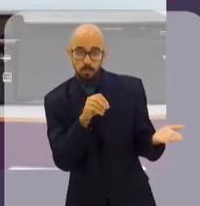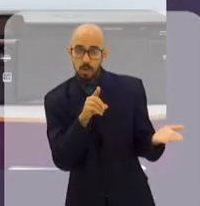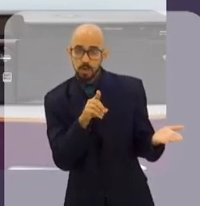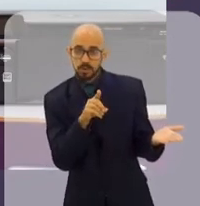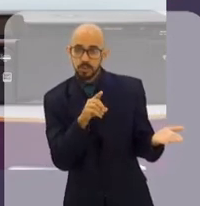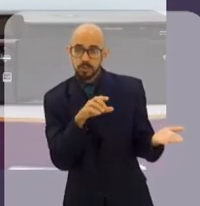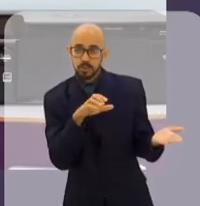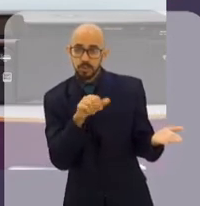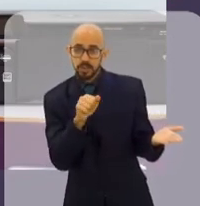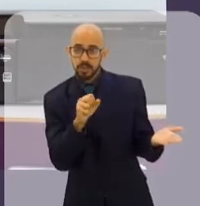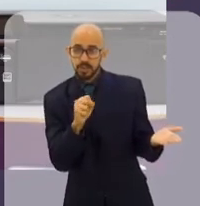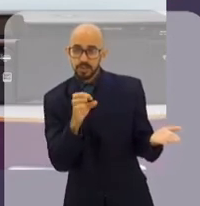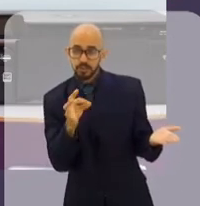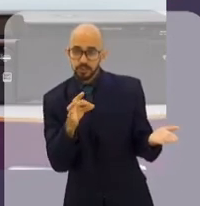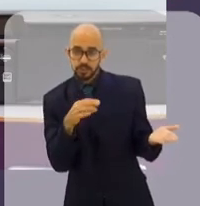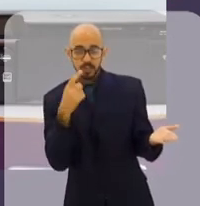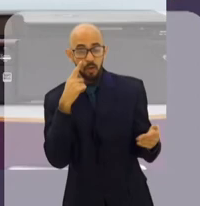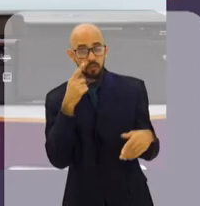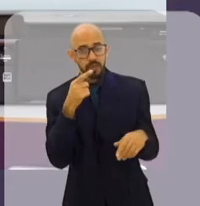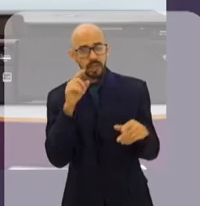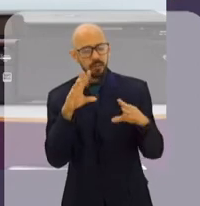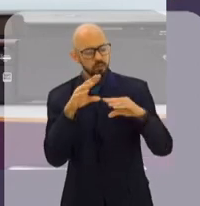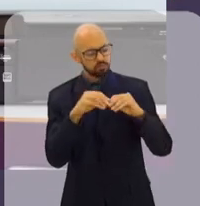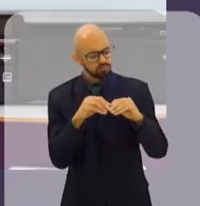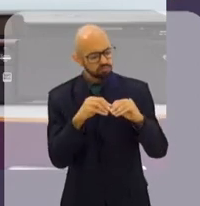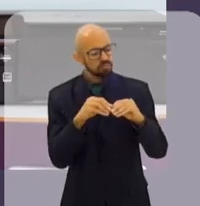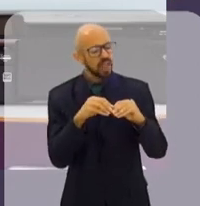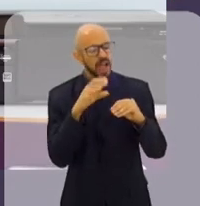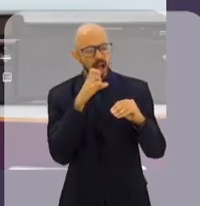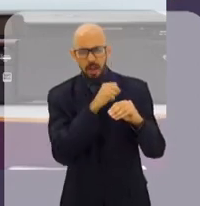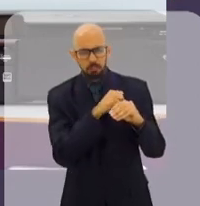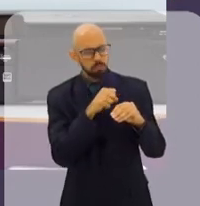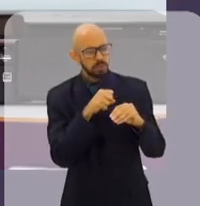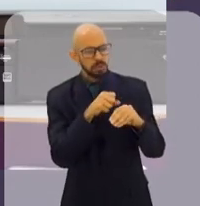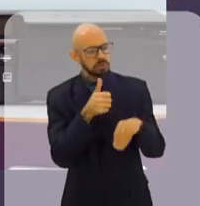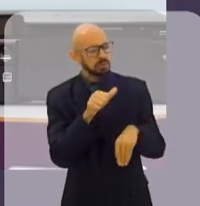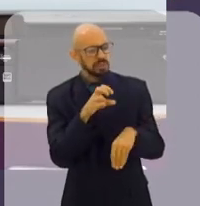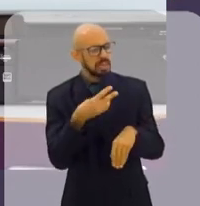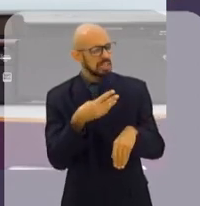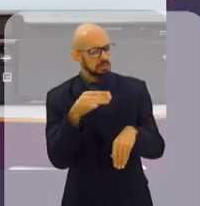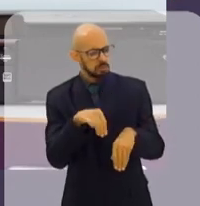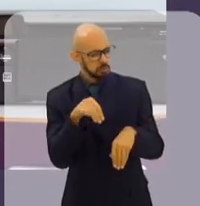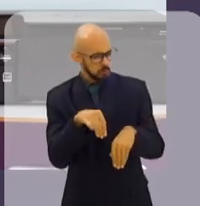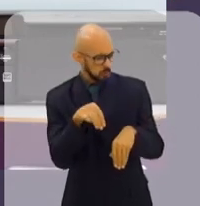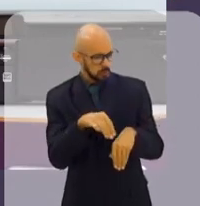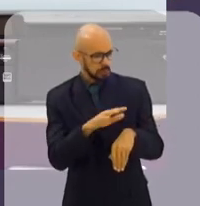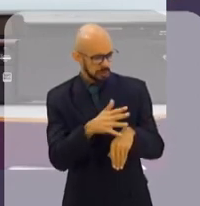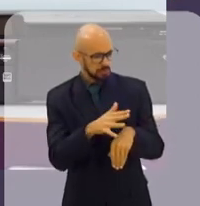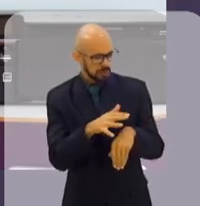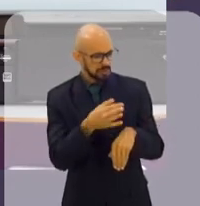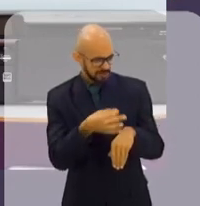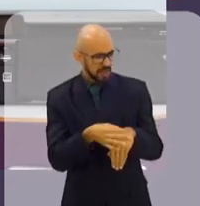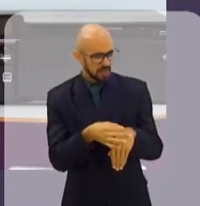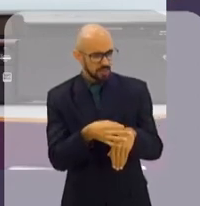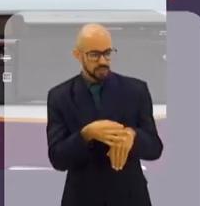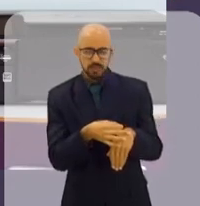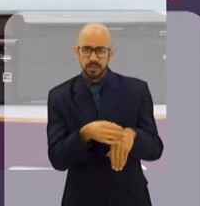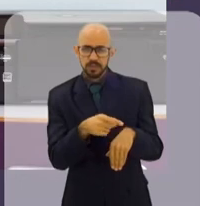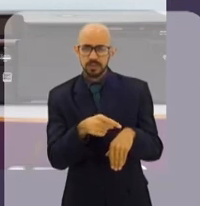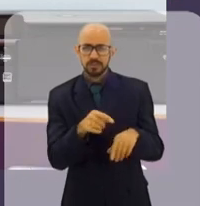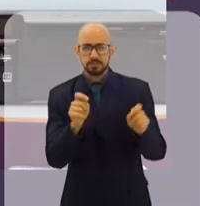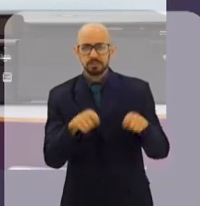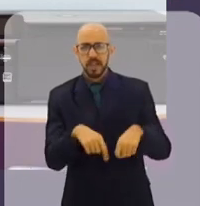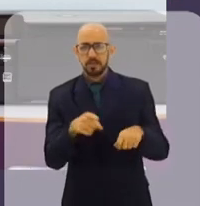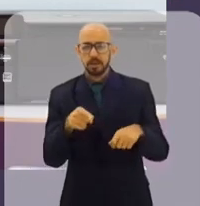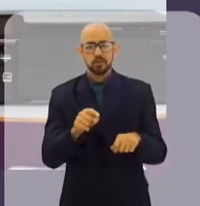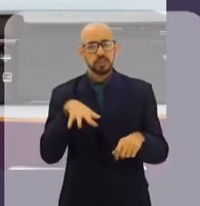né? É coisa de 13, 14 minutos, mais ou menos. Quer dizer, você pode... ouvir ali, de repente,